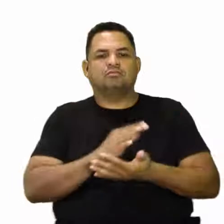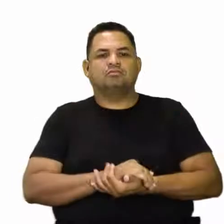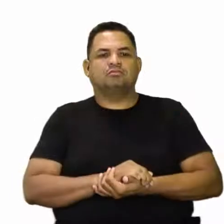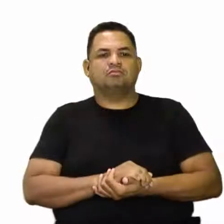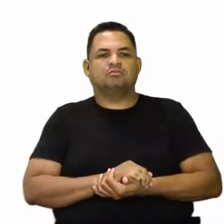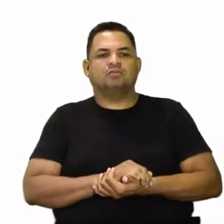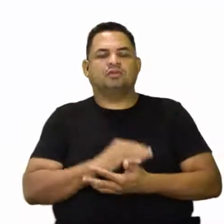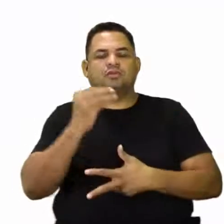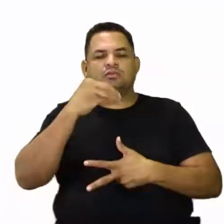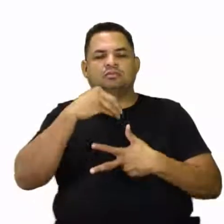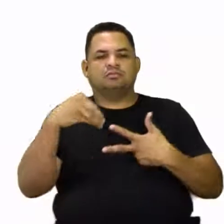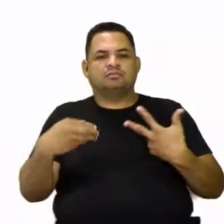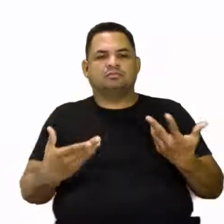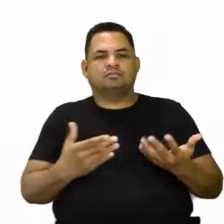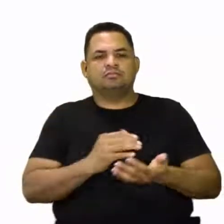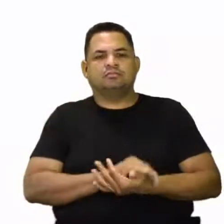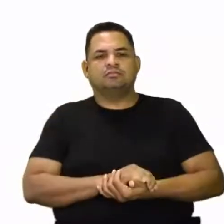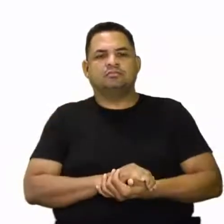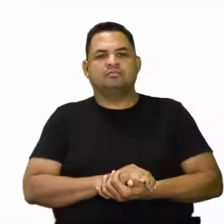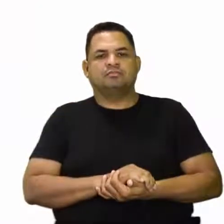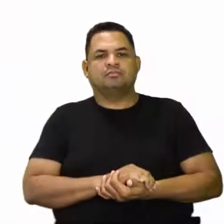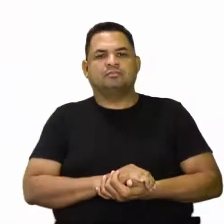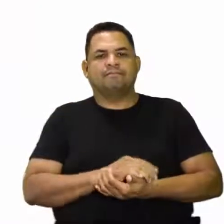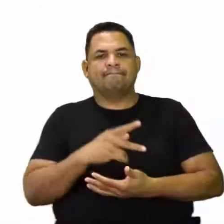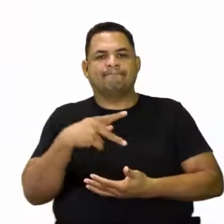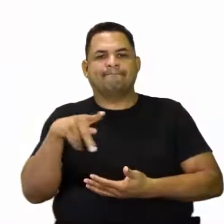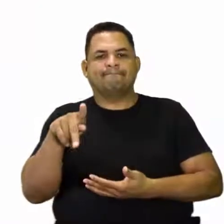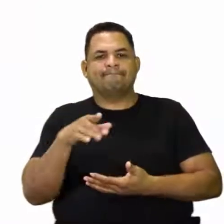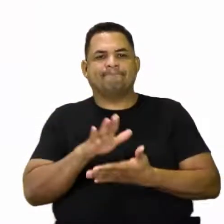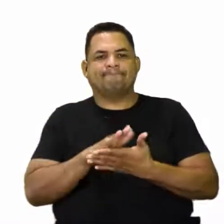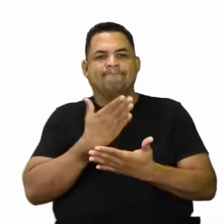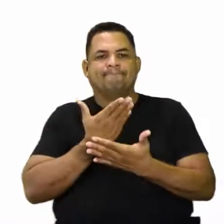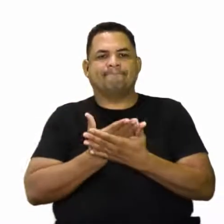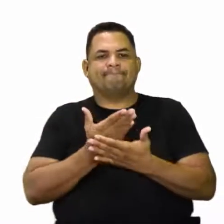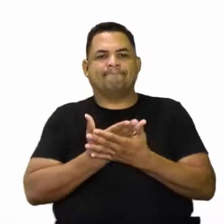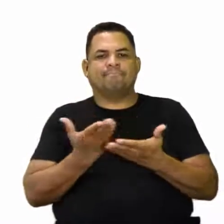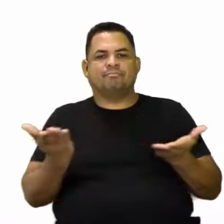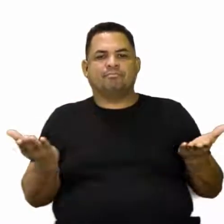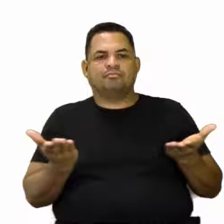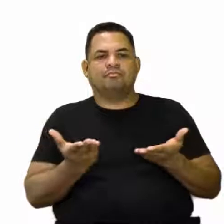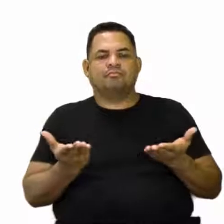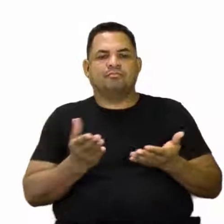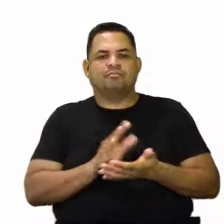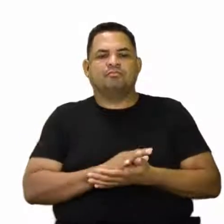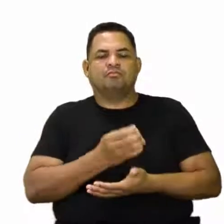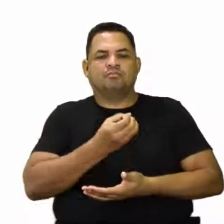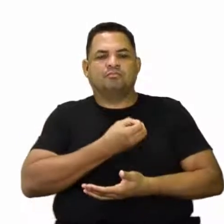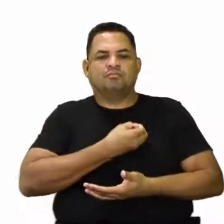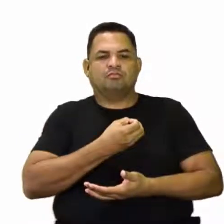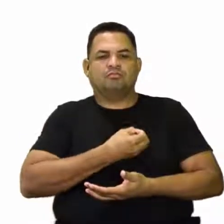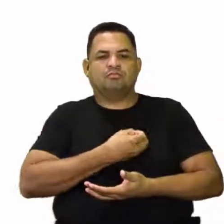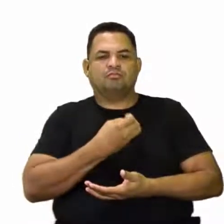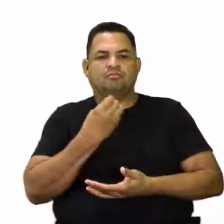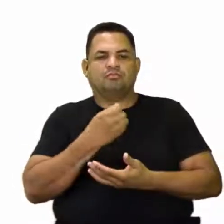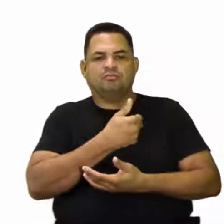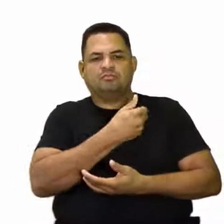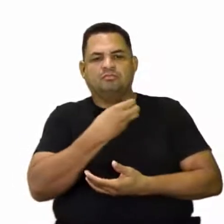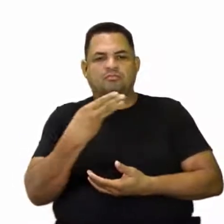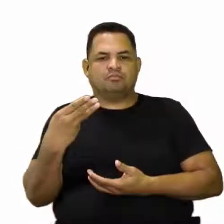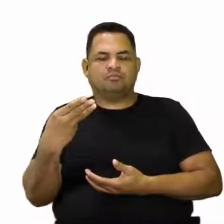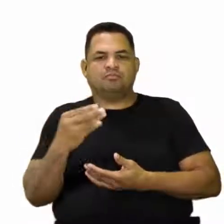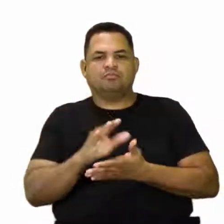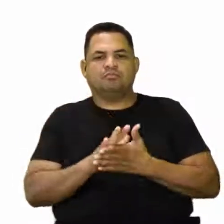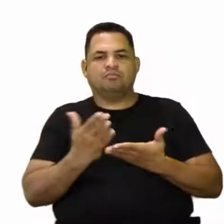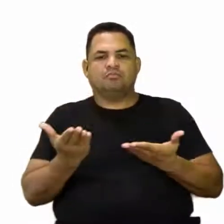com o Enem. Para a nossa aula de hoje, que é a nossa aula número 13,